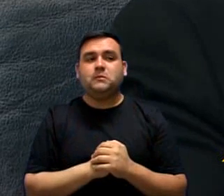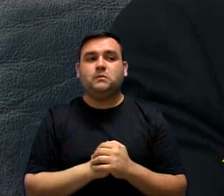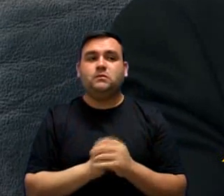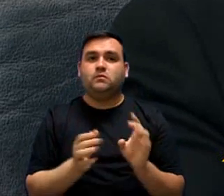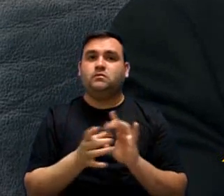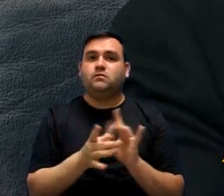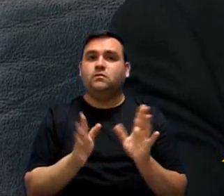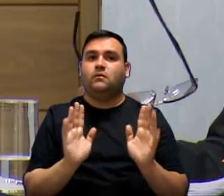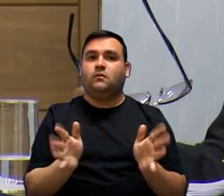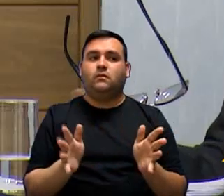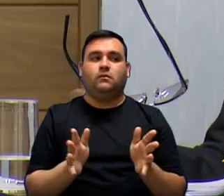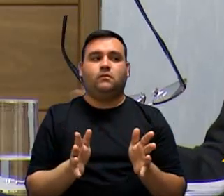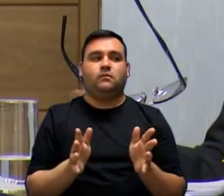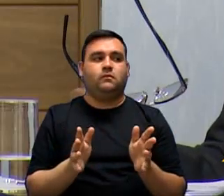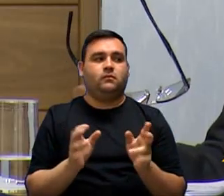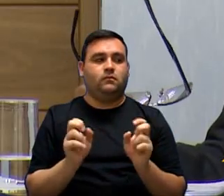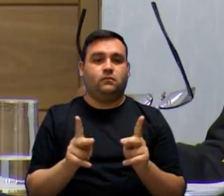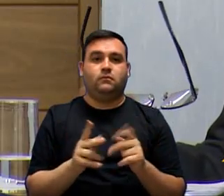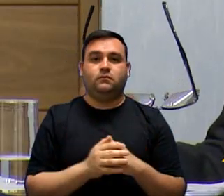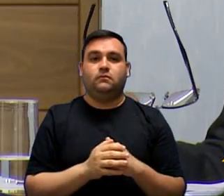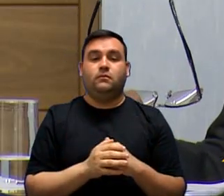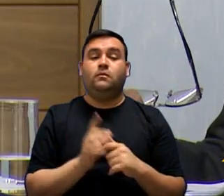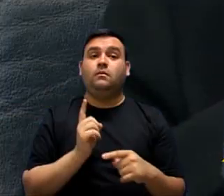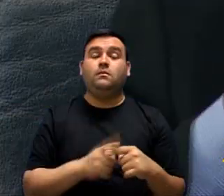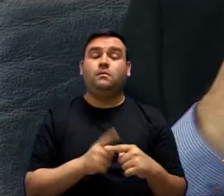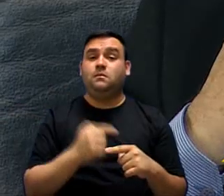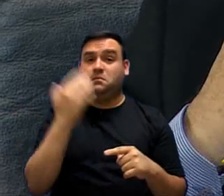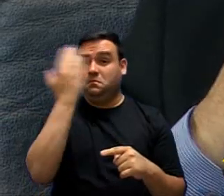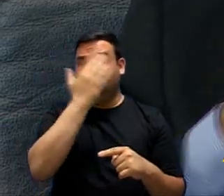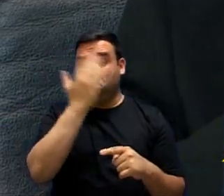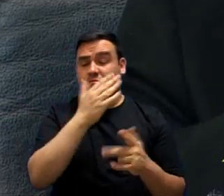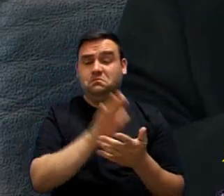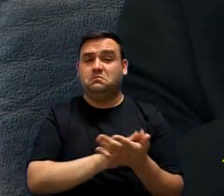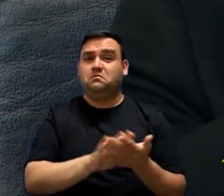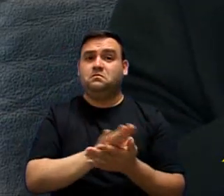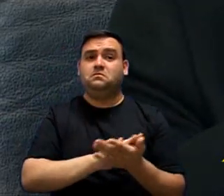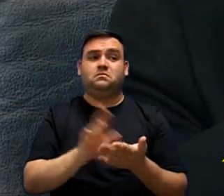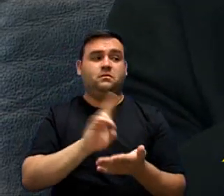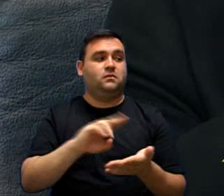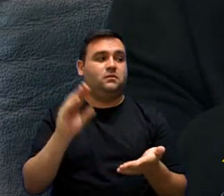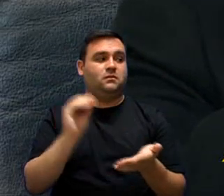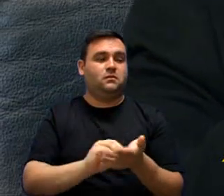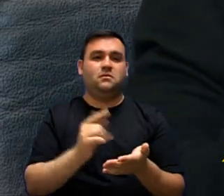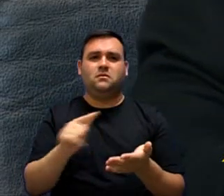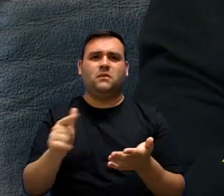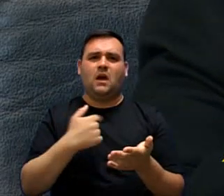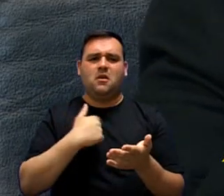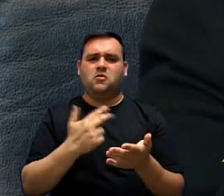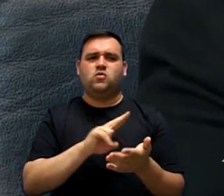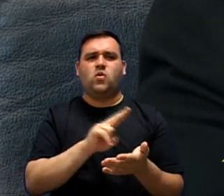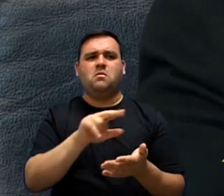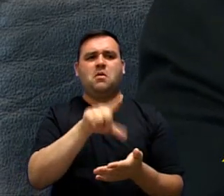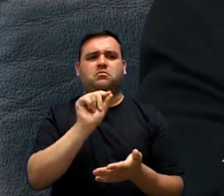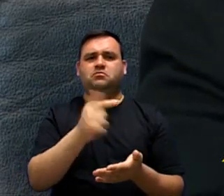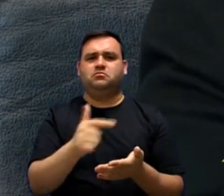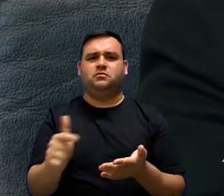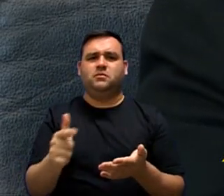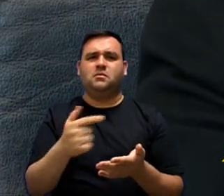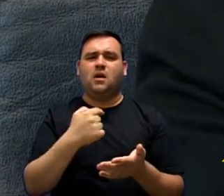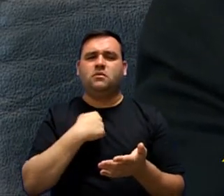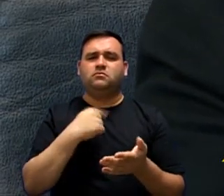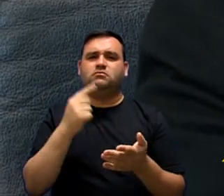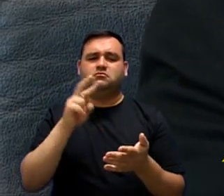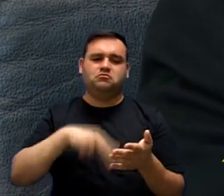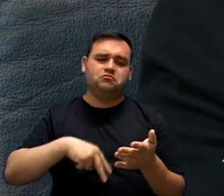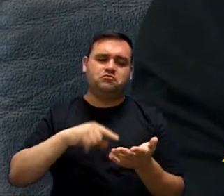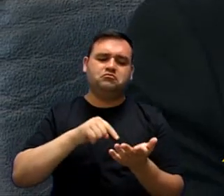está autorizado, vereador. Está autorizado, né? É que eu não vi mais nenhuma denominação, eu quase não faço mais... Eu vi